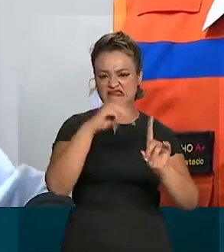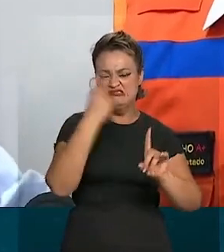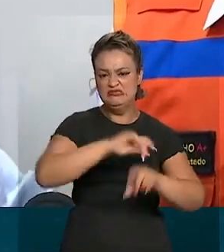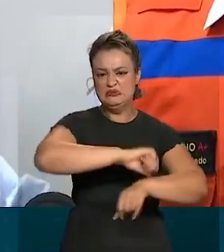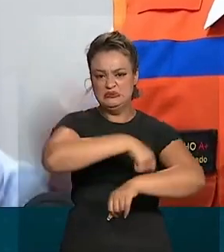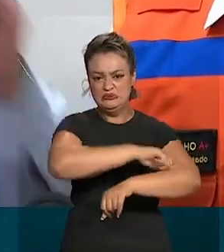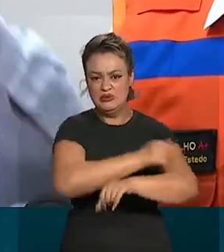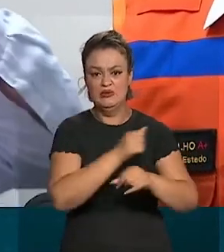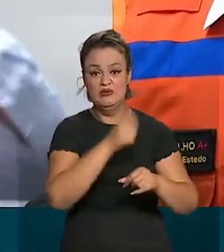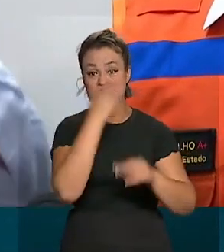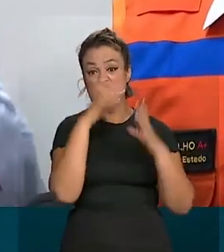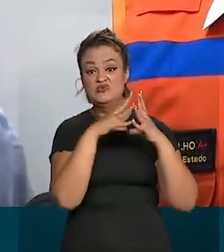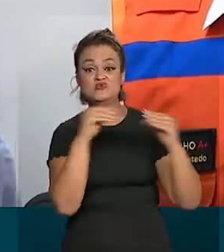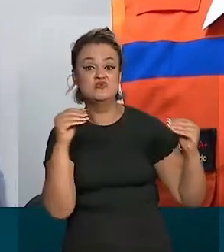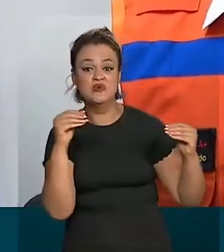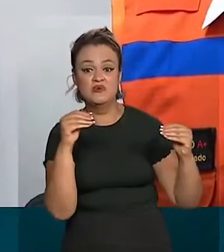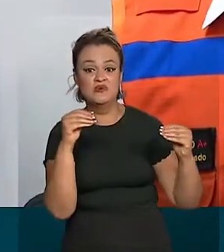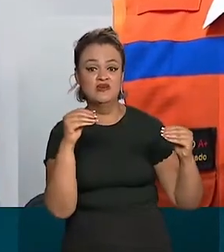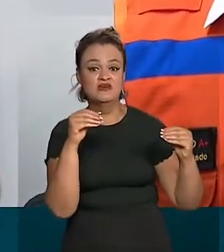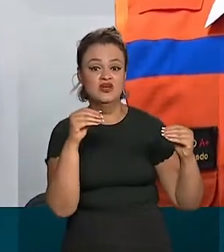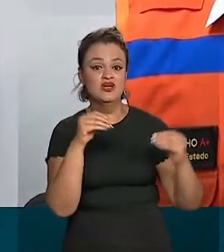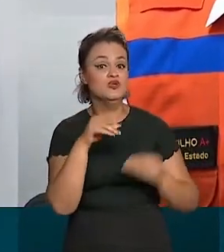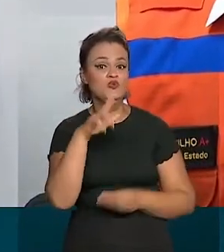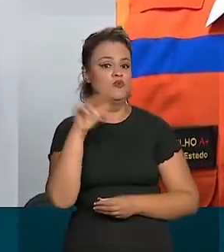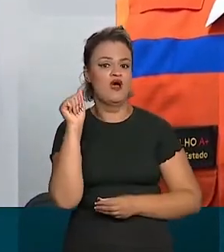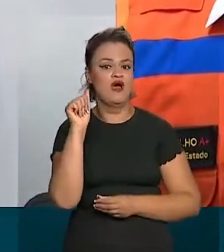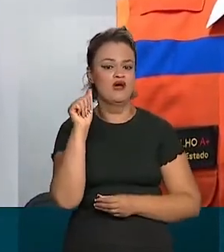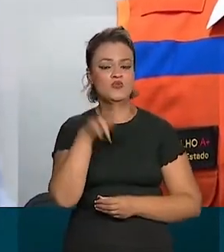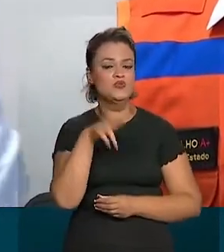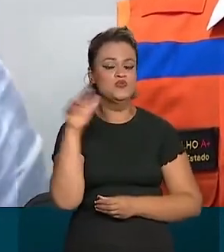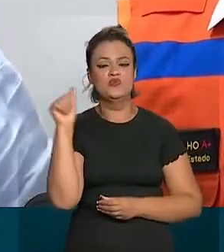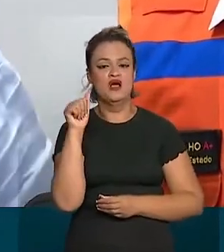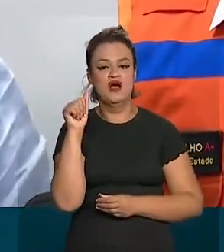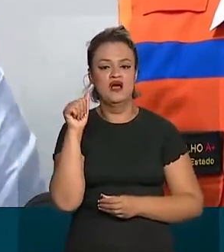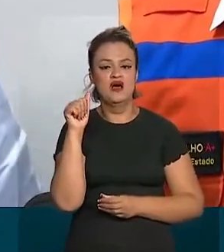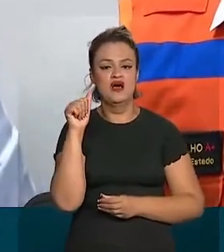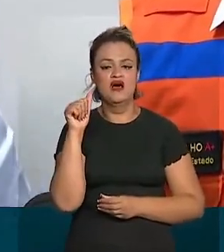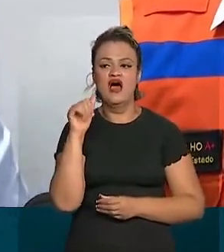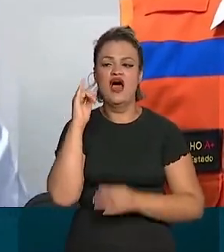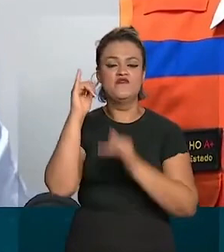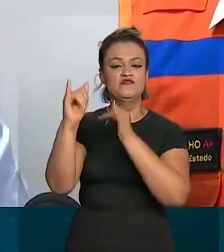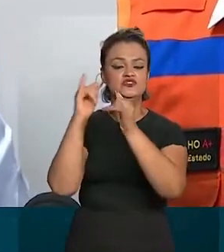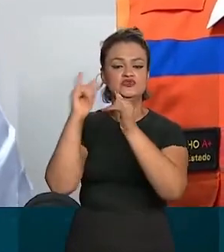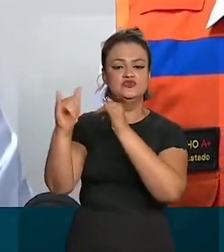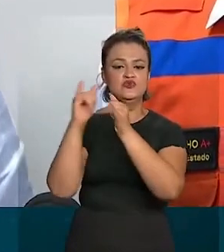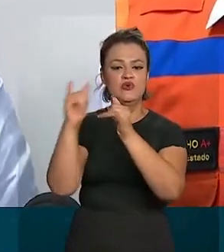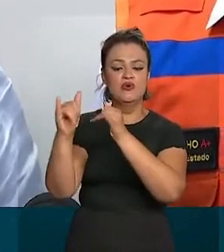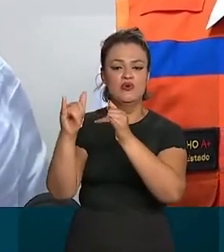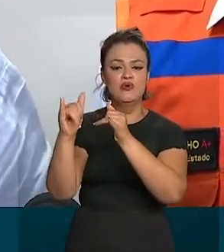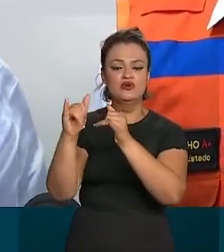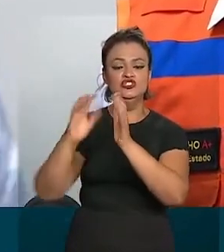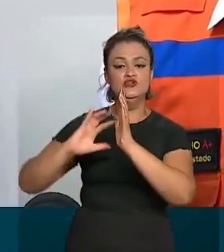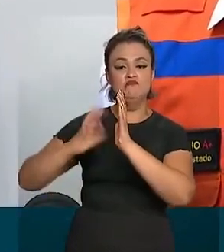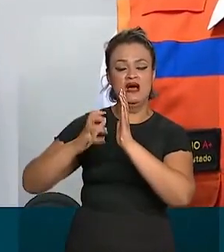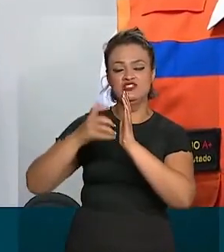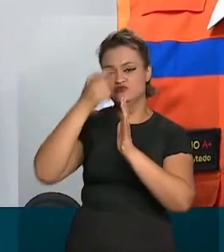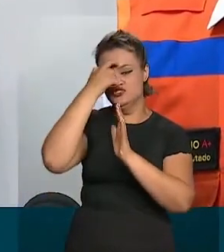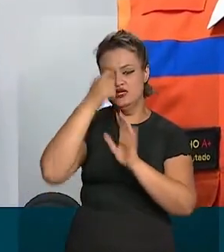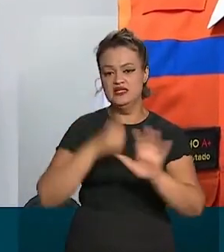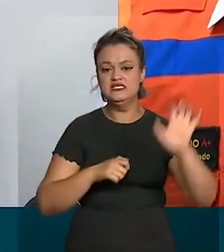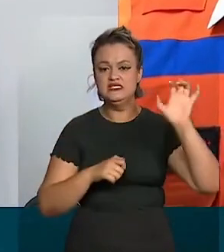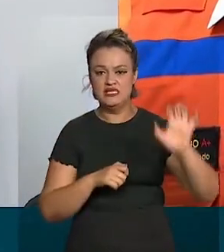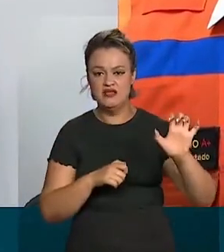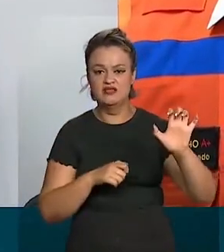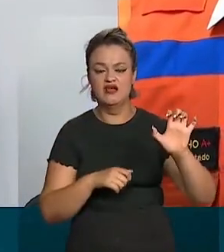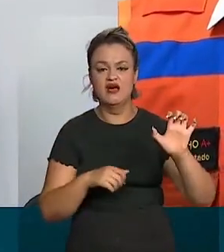gente desaparecida e nunca, nunca vocês leram alguma notícia de algum partido de esquerda,